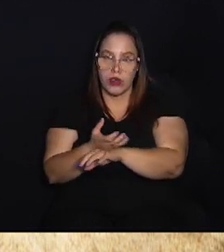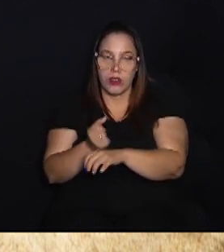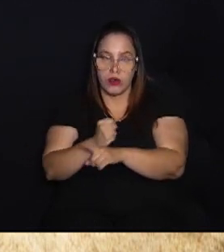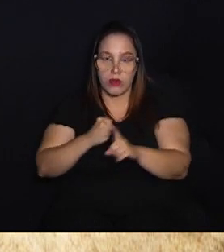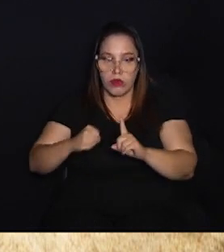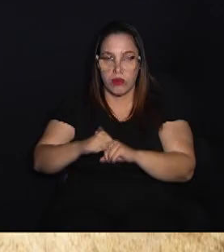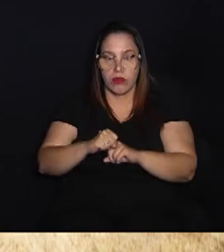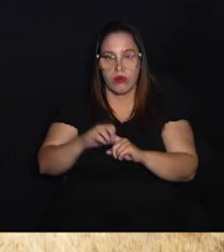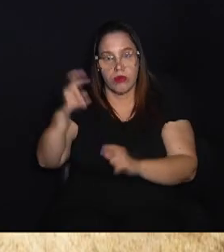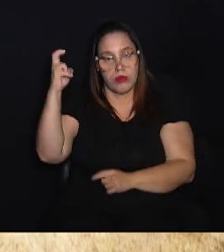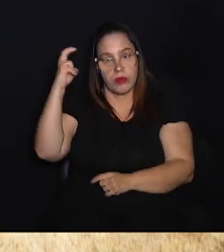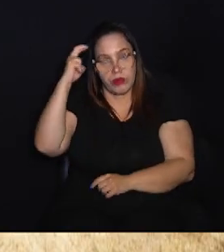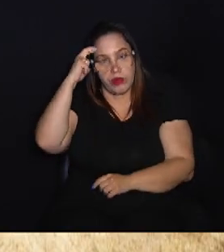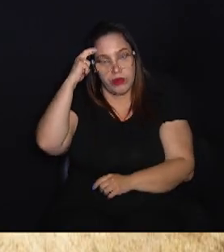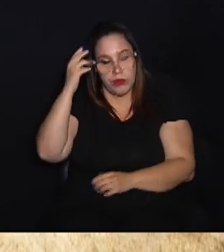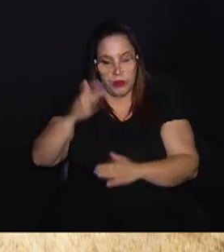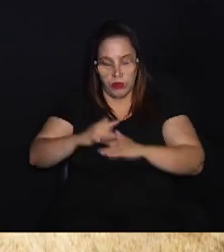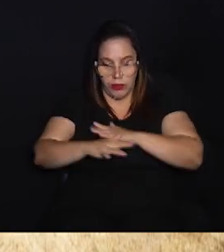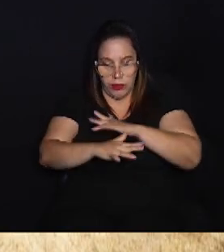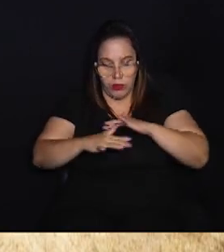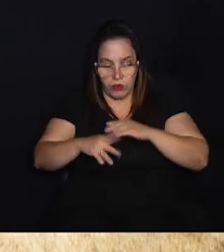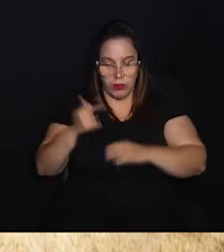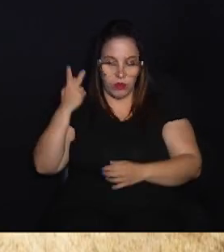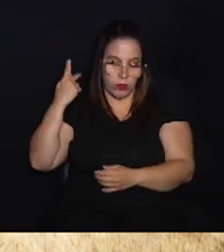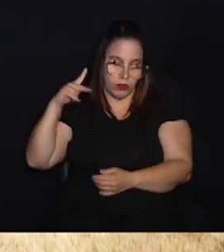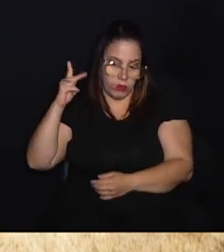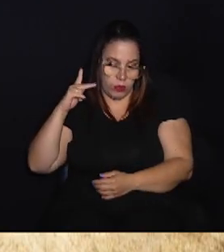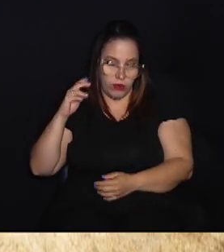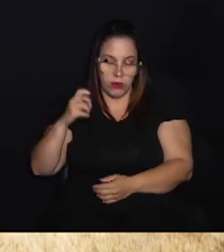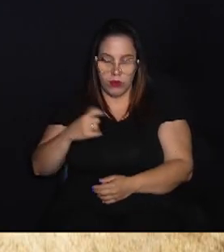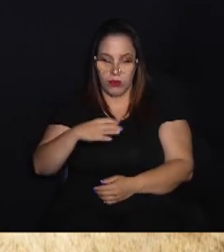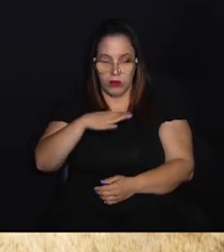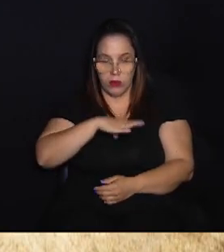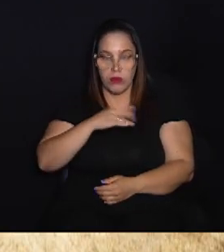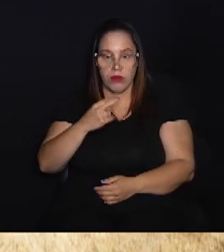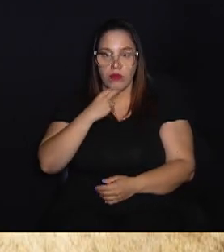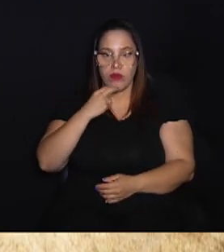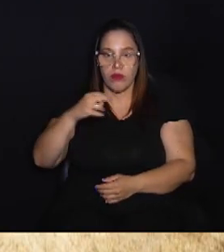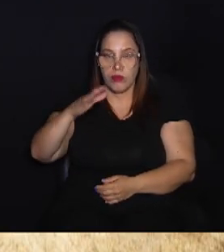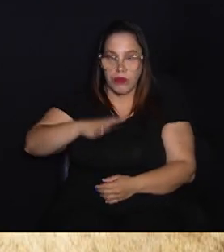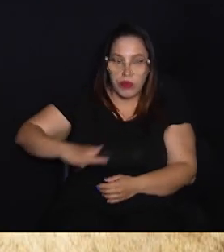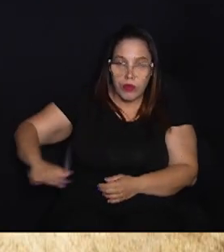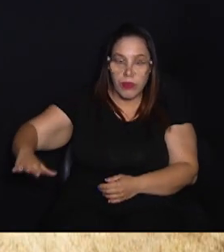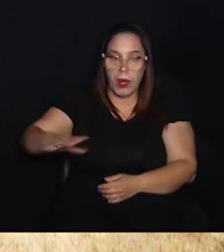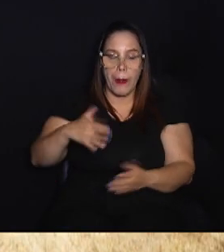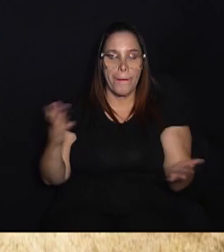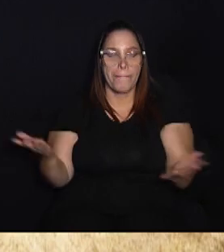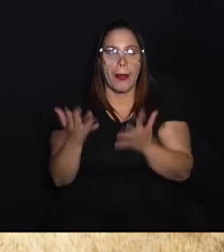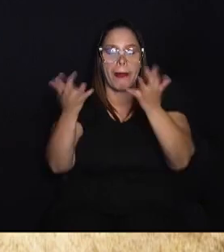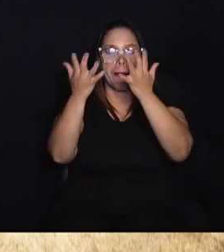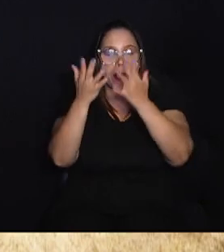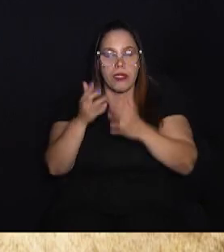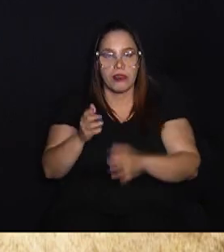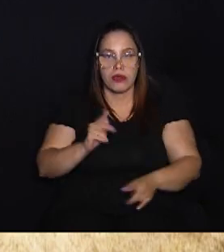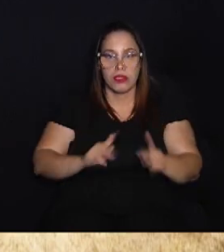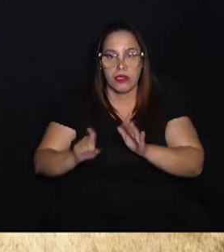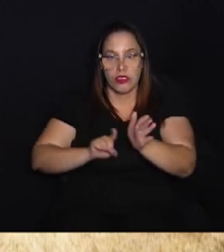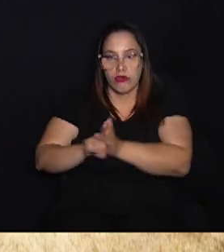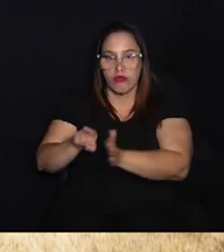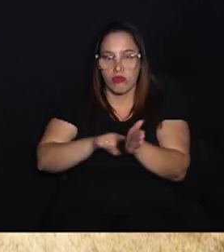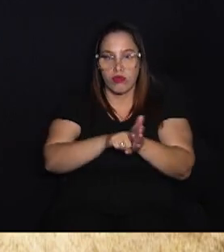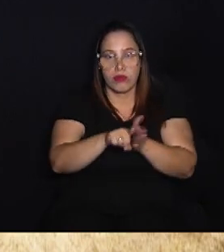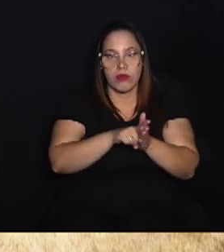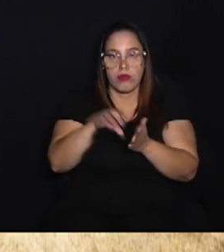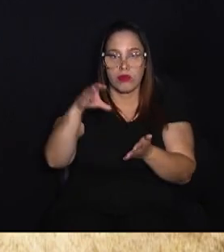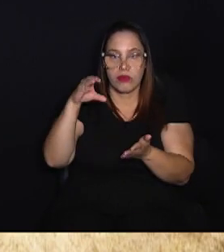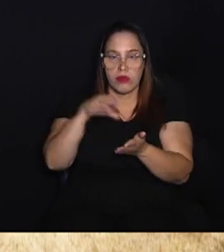sociais, culturais, urbanos e políticos da cidade e da região. Além de incentivar a produção de pesquisas, o